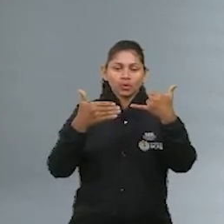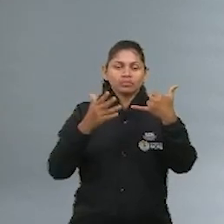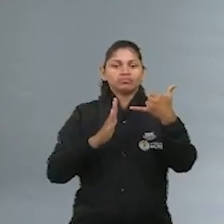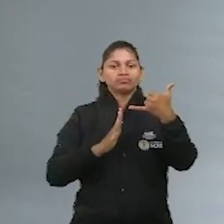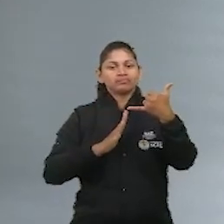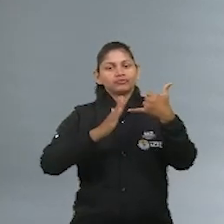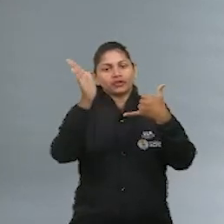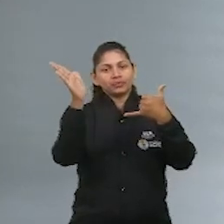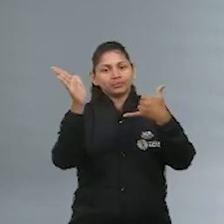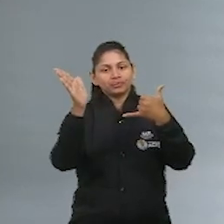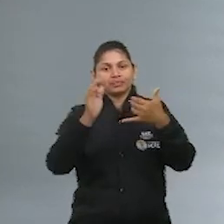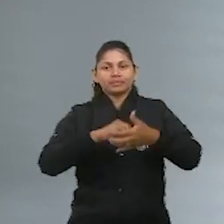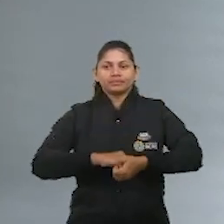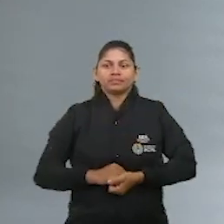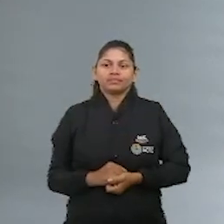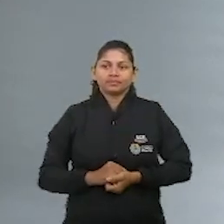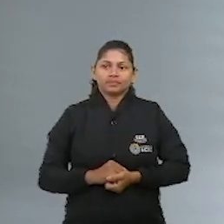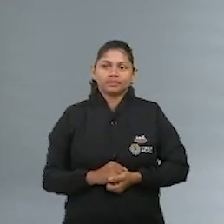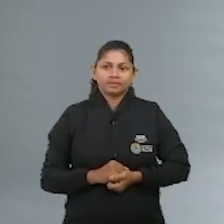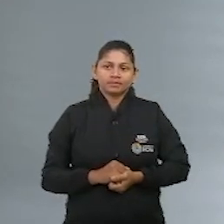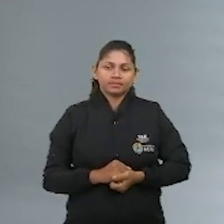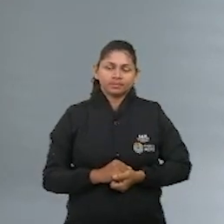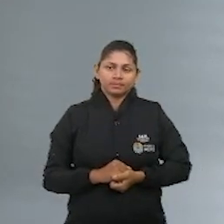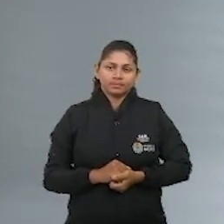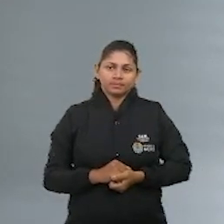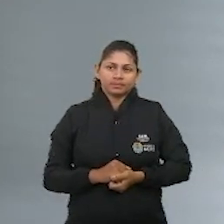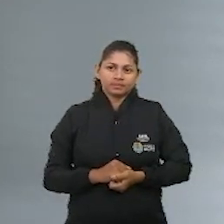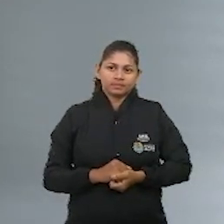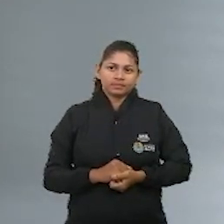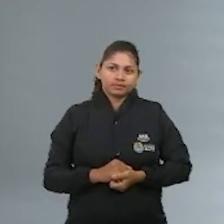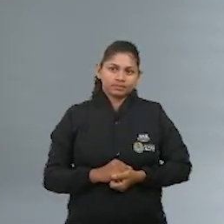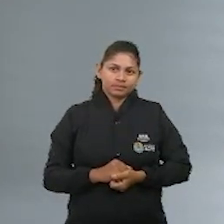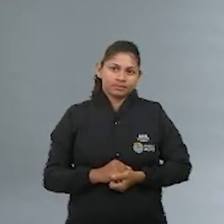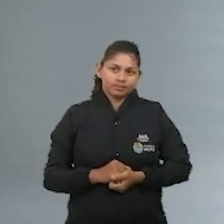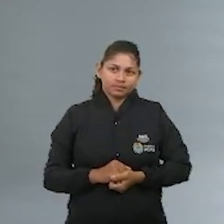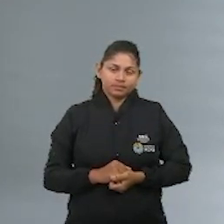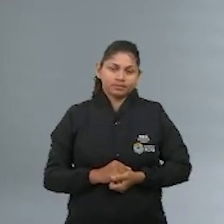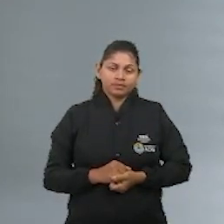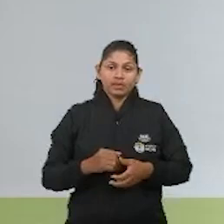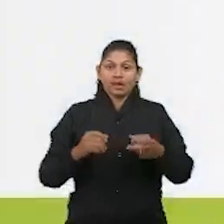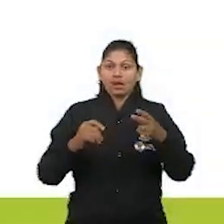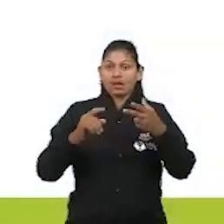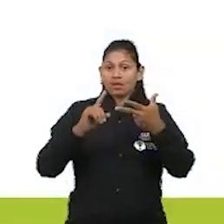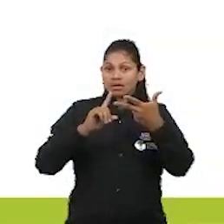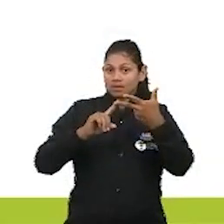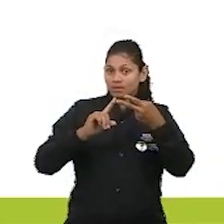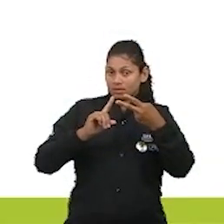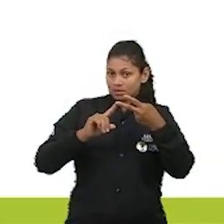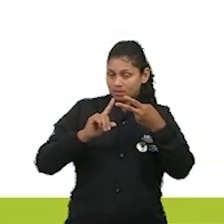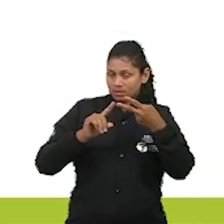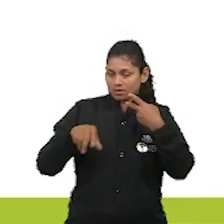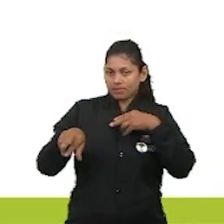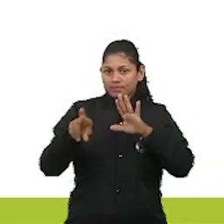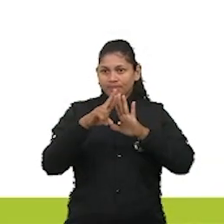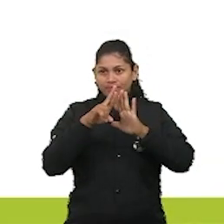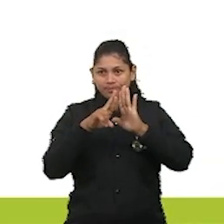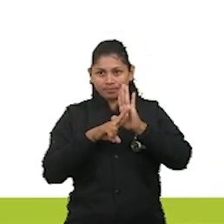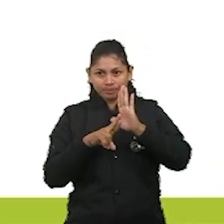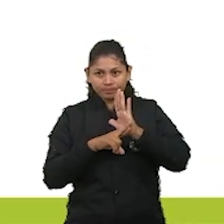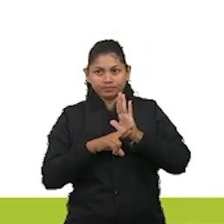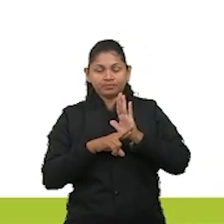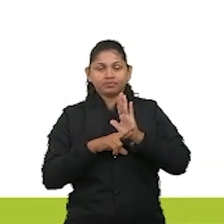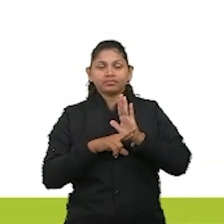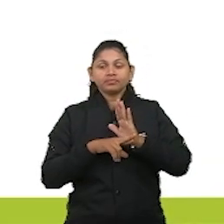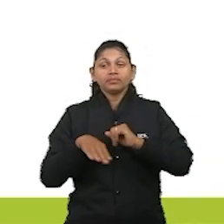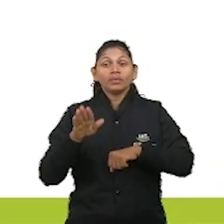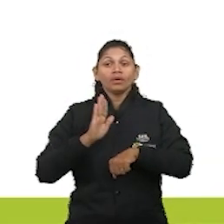vai prevalecer, tá bom? Aí nós temos a segunda lei. A segunda lei de Kirchhoff, ela vai tratar das